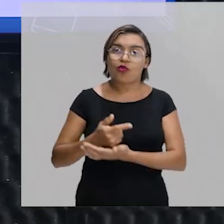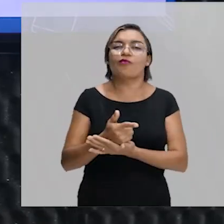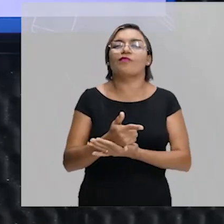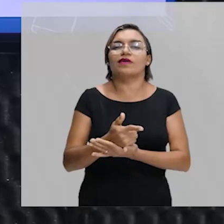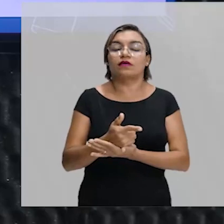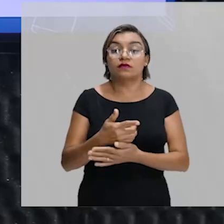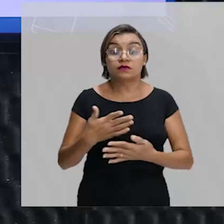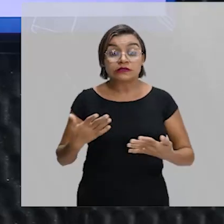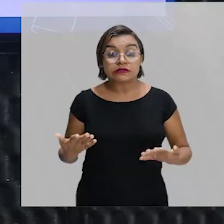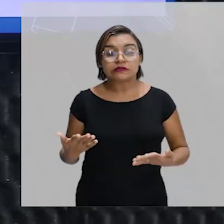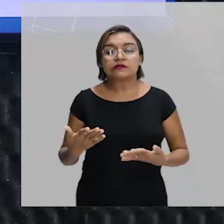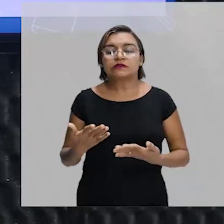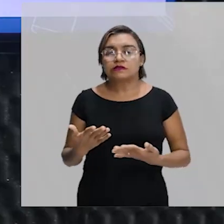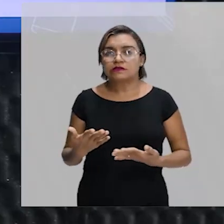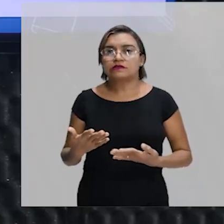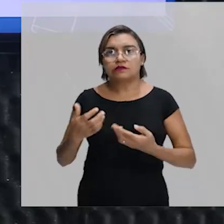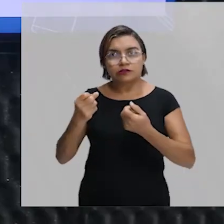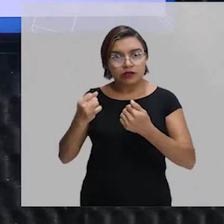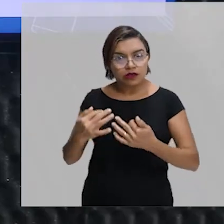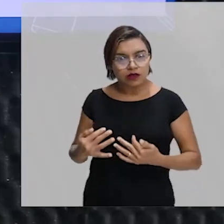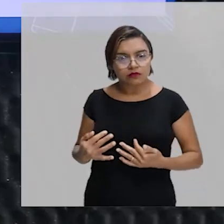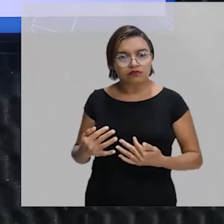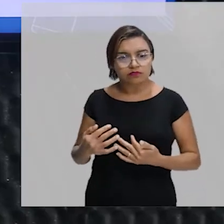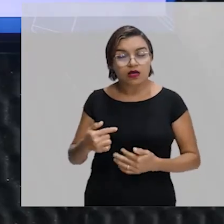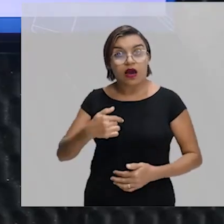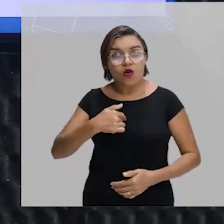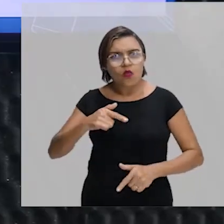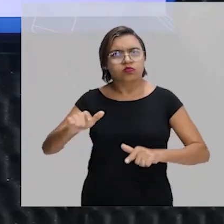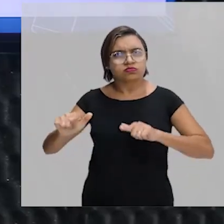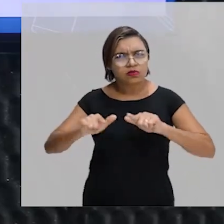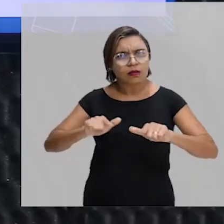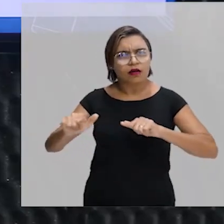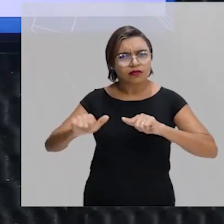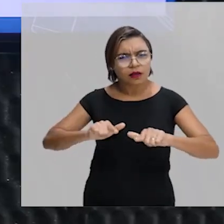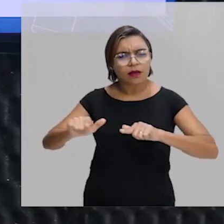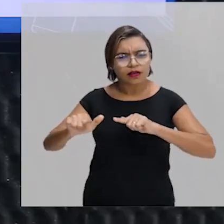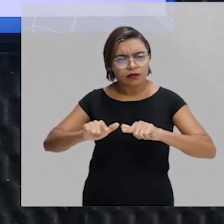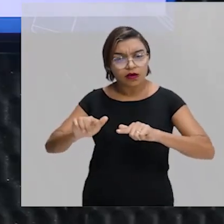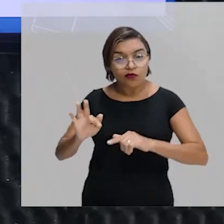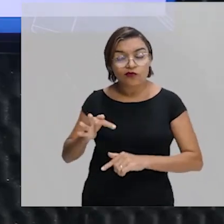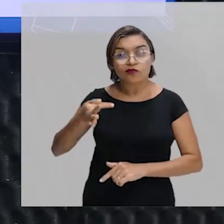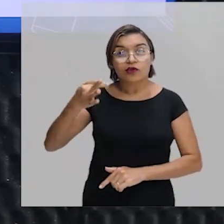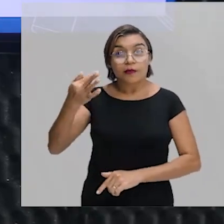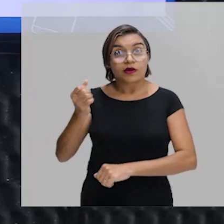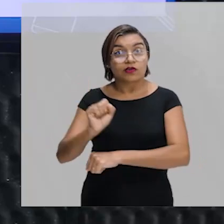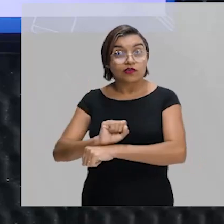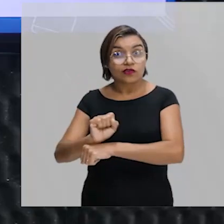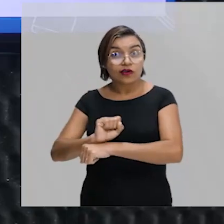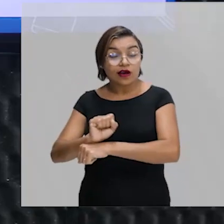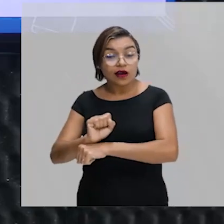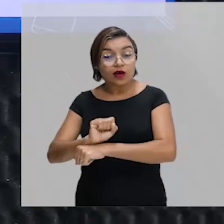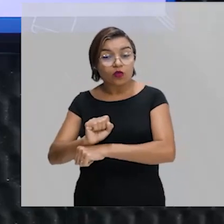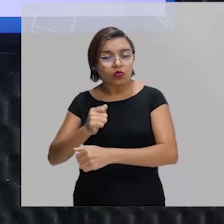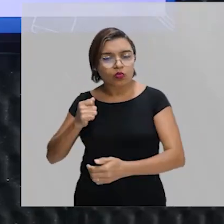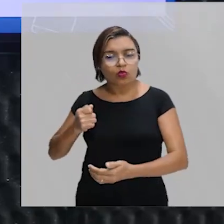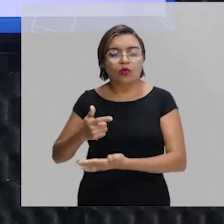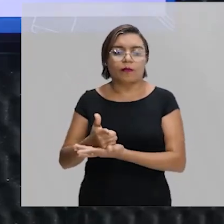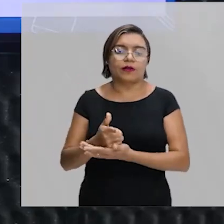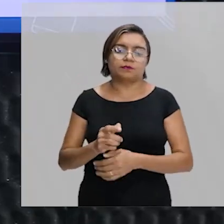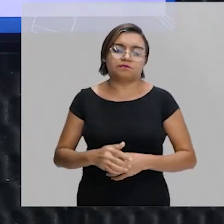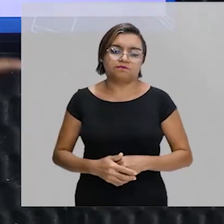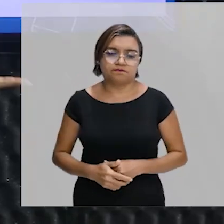que tradução. Trabalho muito para poder comprar um carro para mim mesmo. Trabalho muito para que